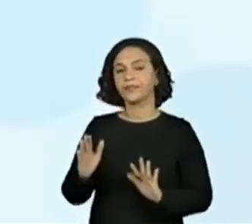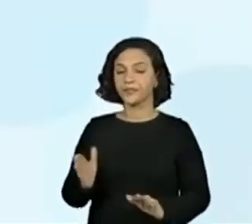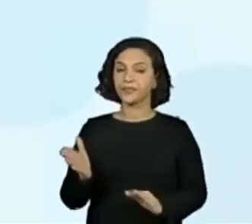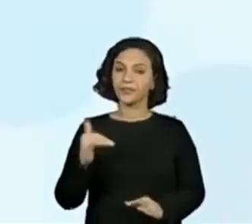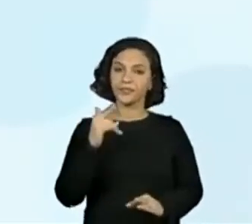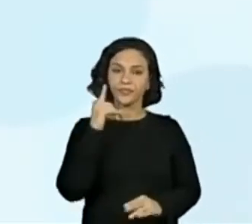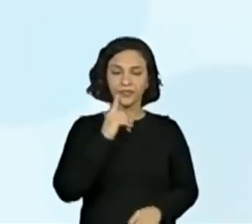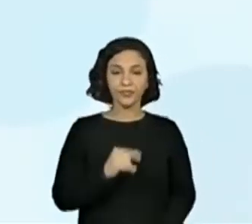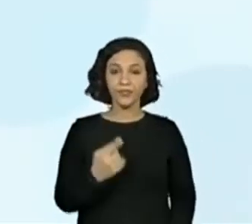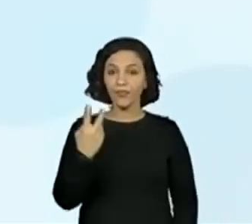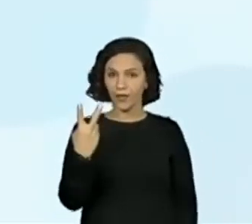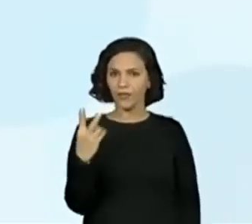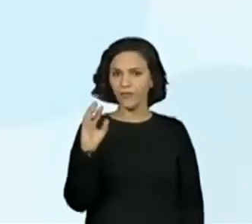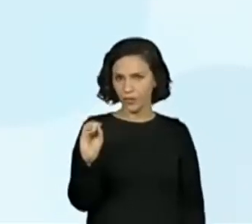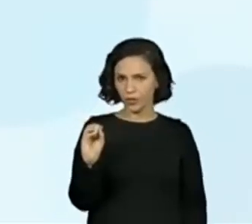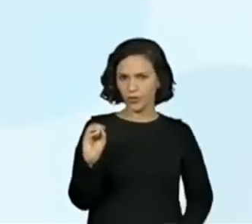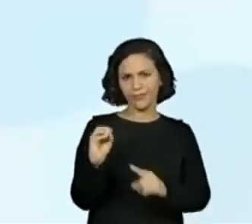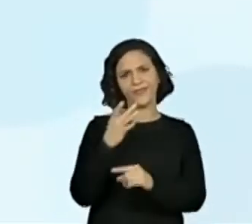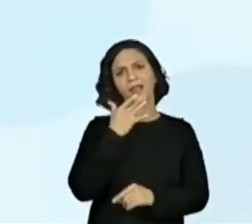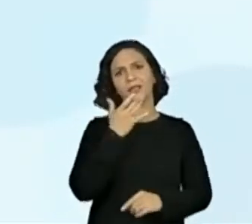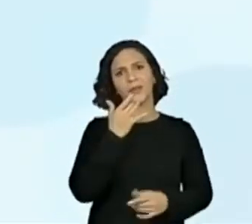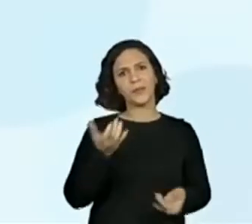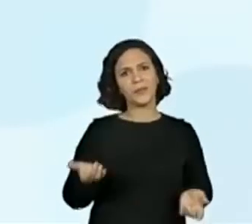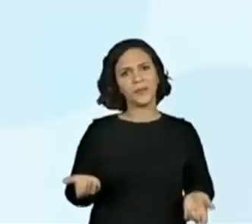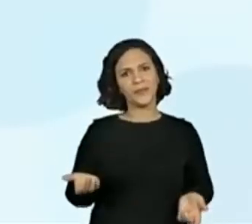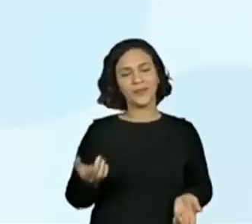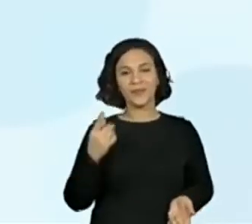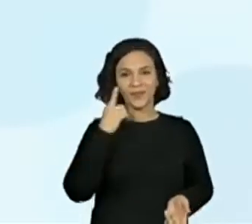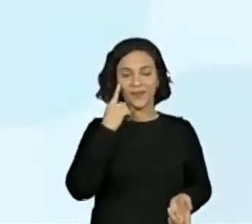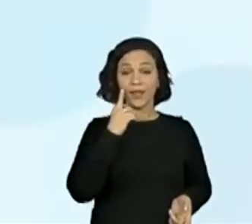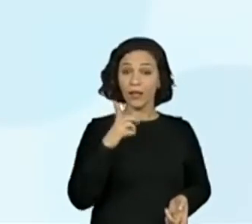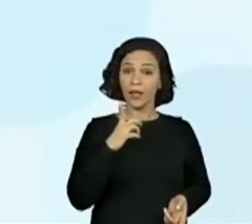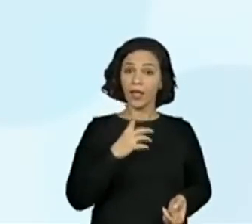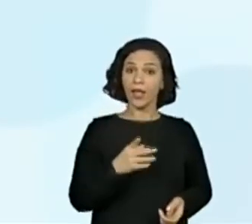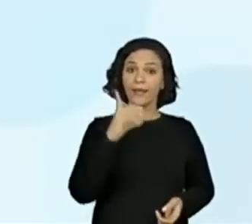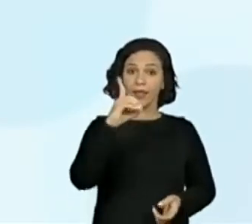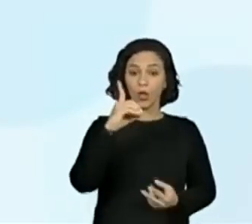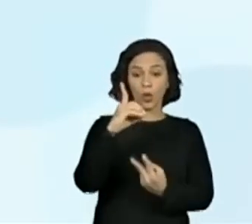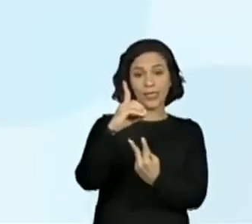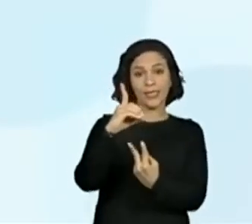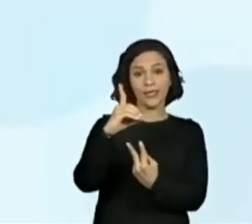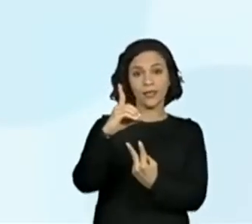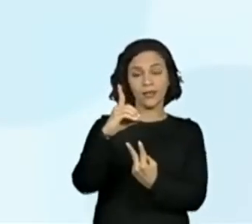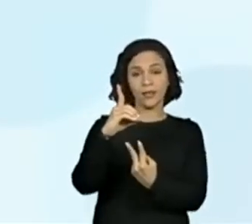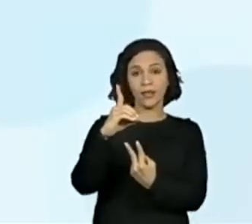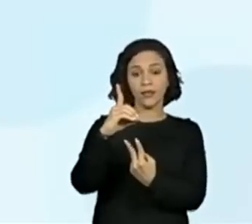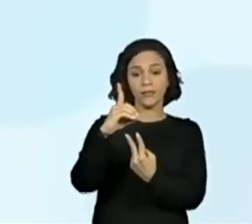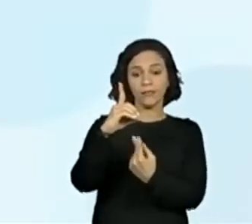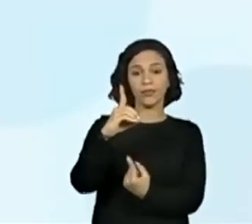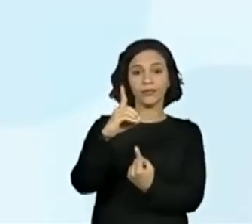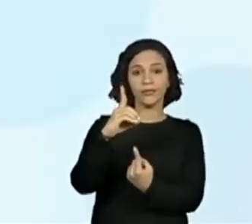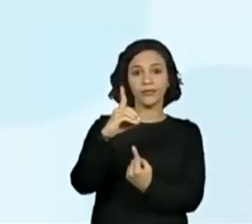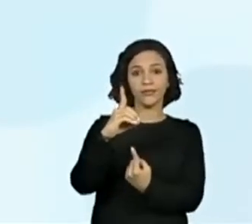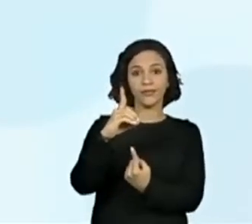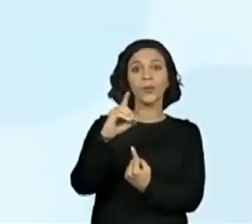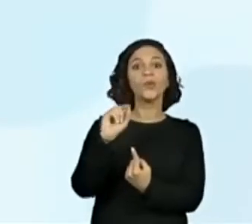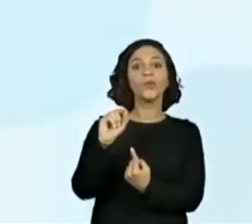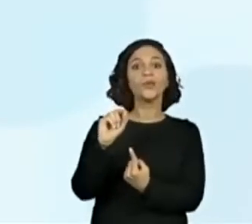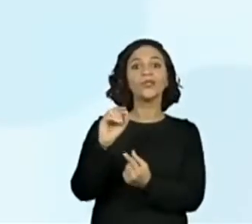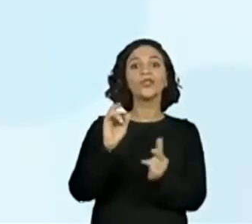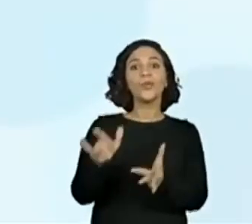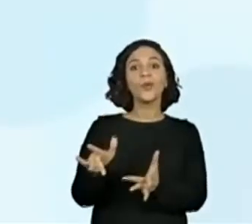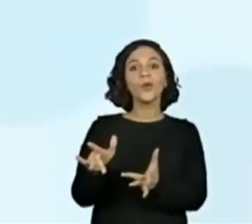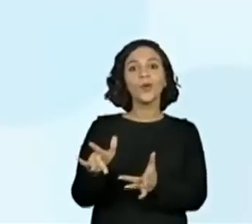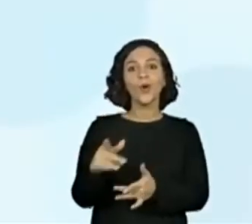temos 20, esse aqui também está fácil, tá fácil, hein? Professor. Temos duas dezenas, tiramos uma dezena, ficamos apenas com